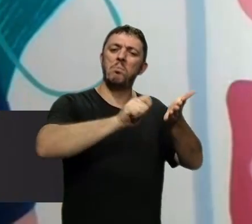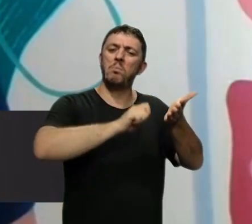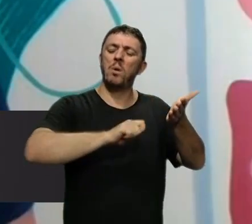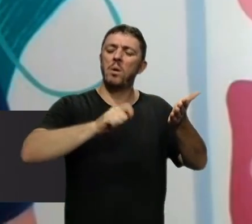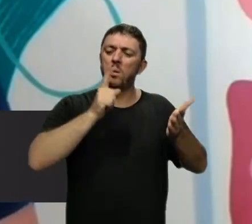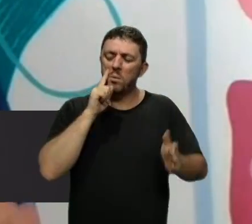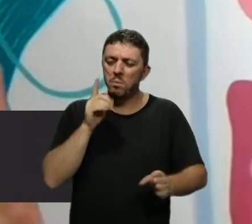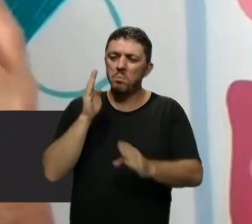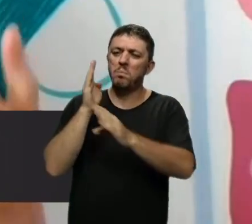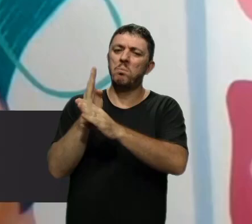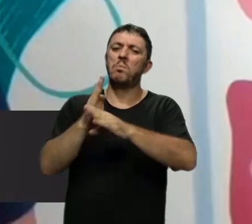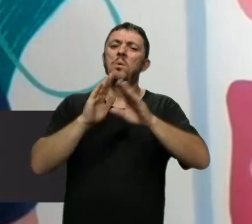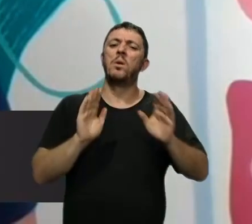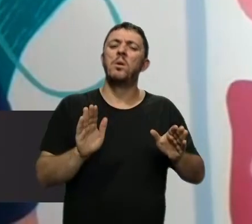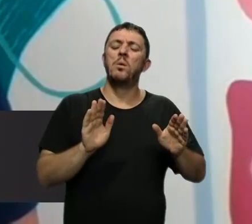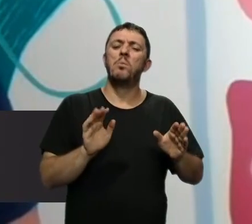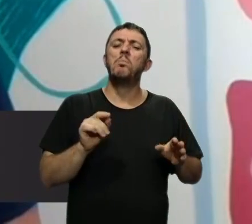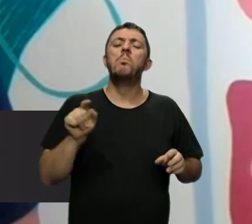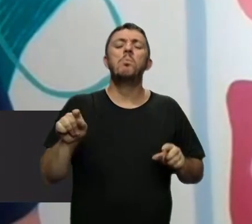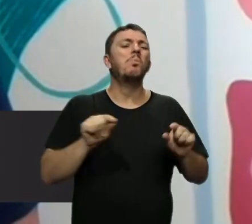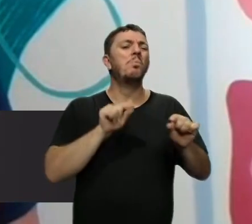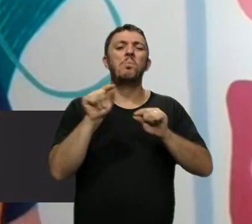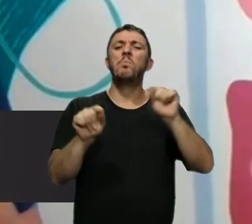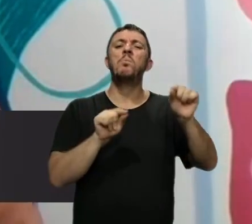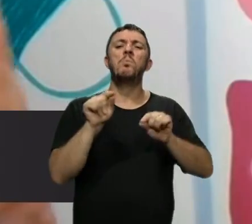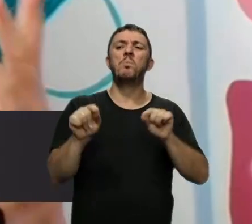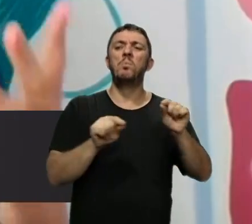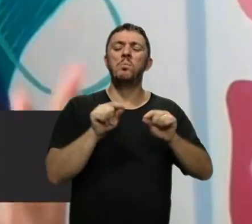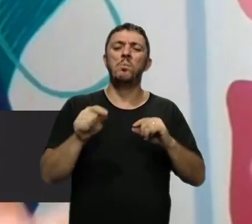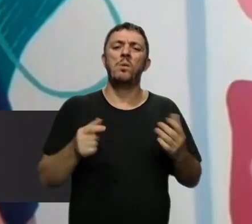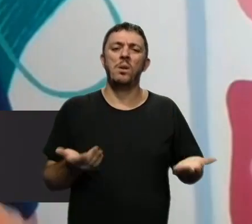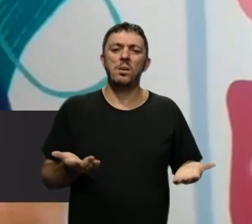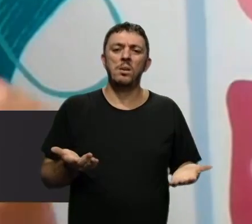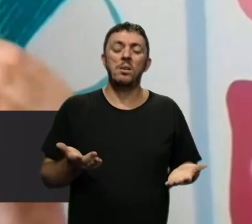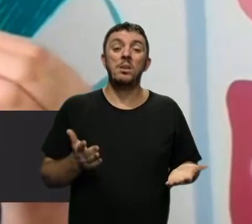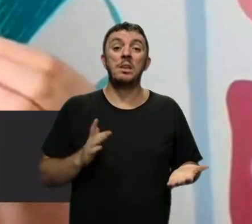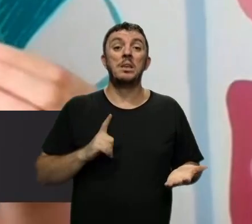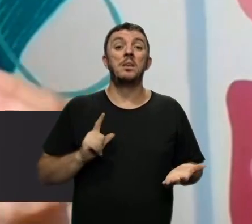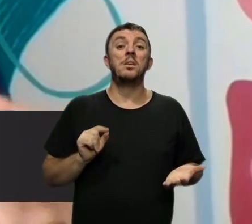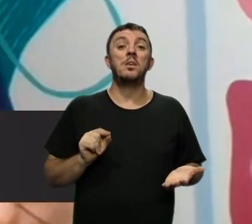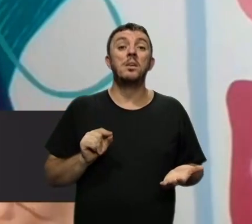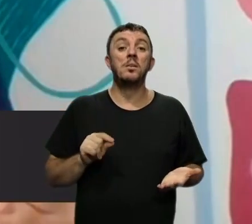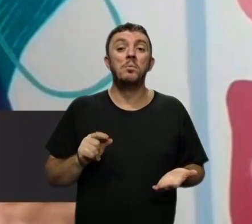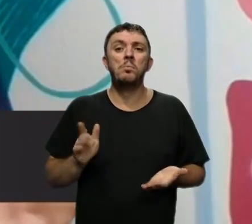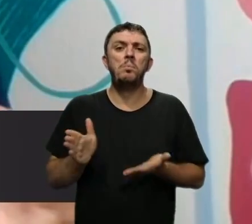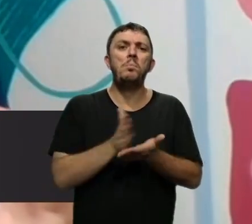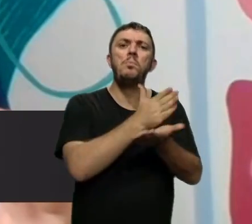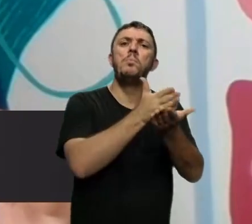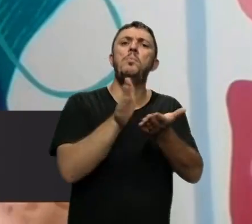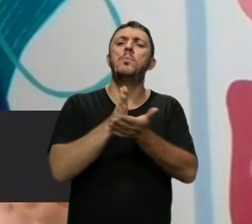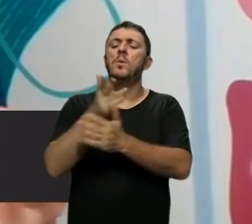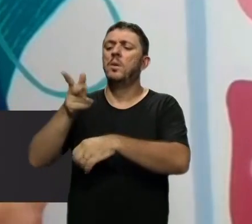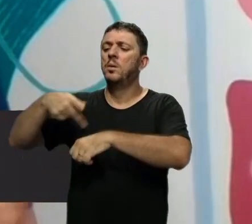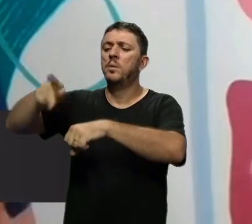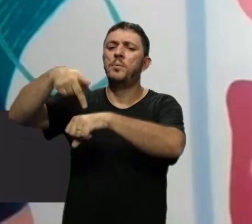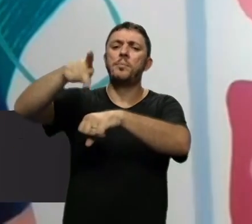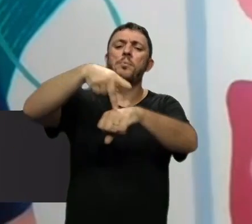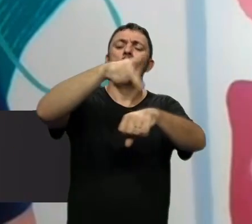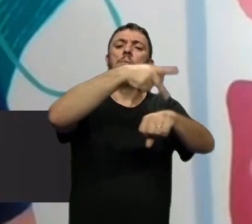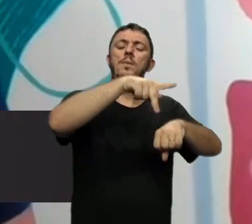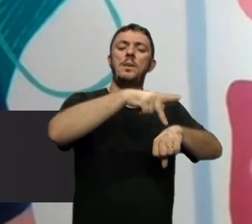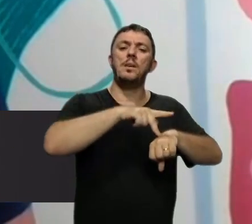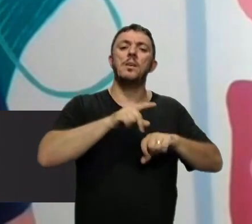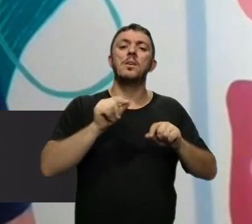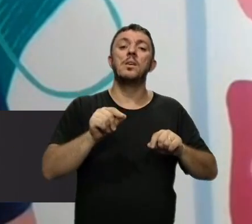artigo no qual se perguntavam para alguns países qual a frequência que as